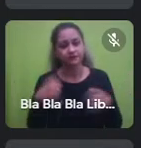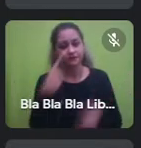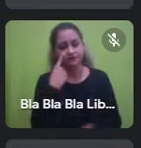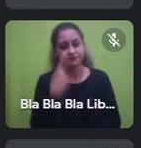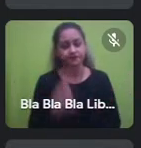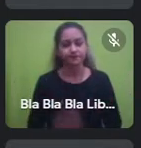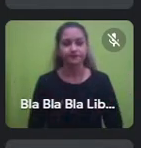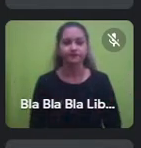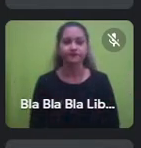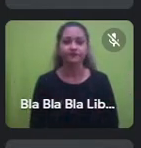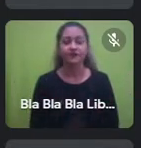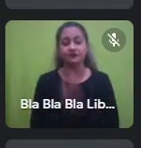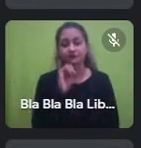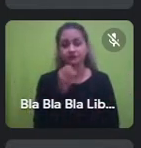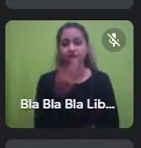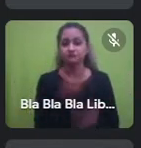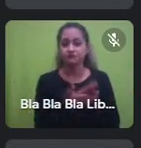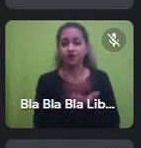passar.